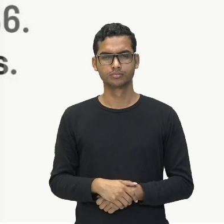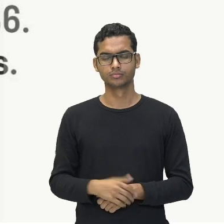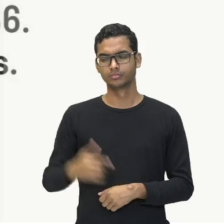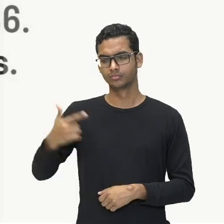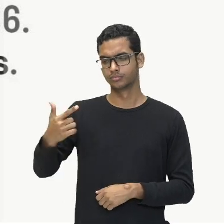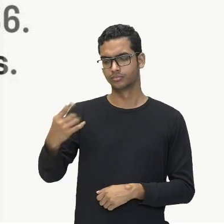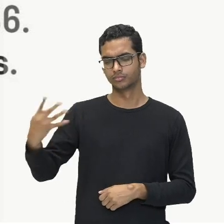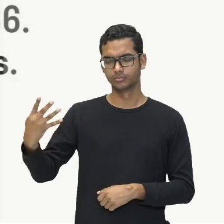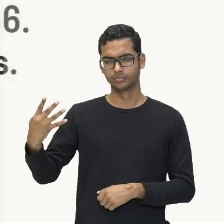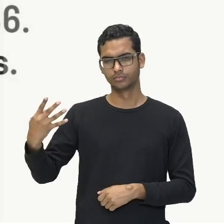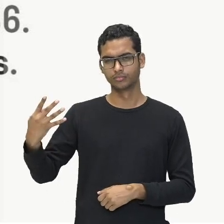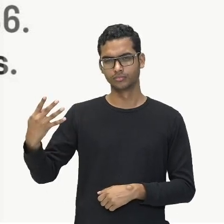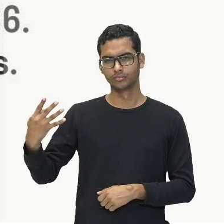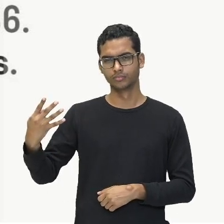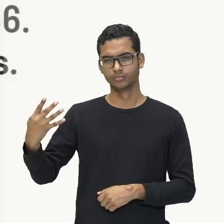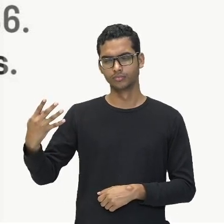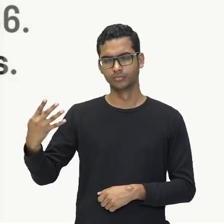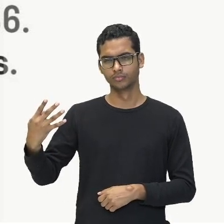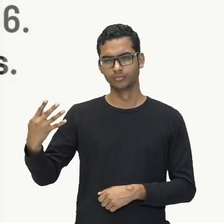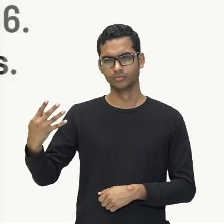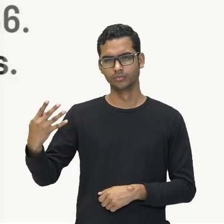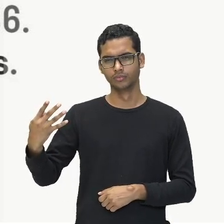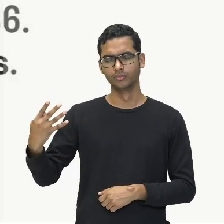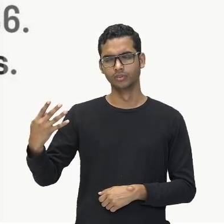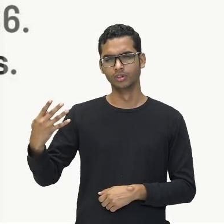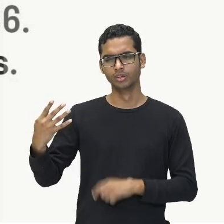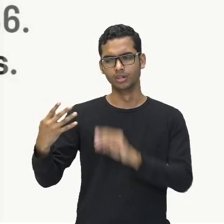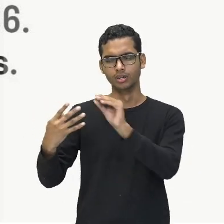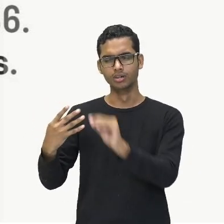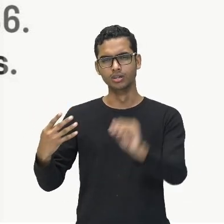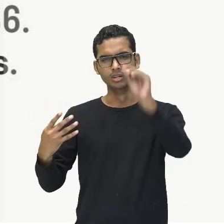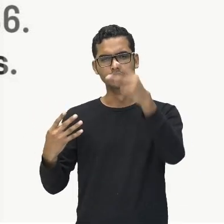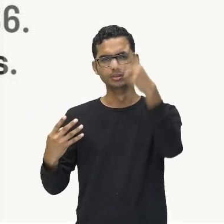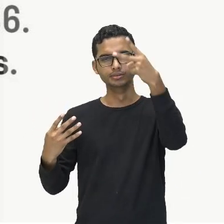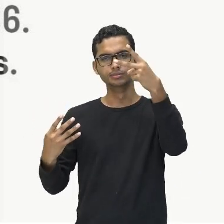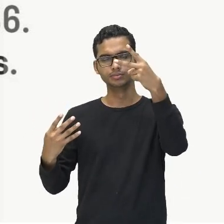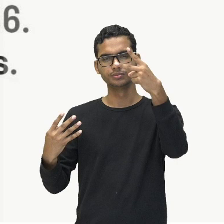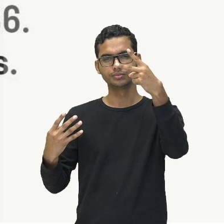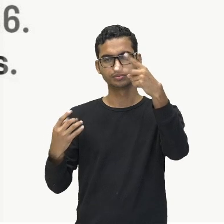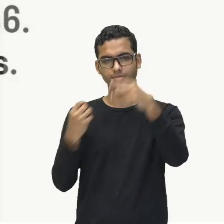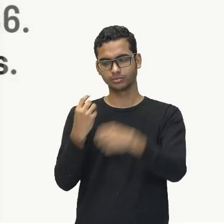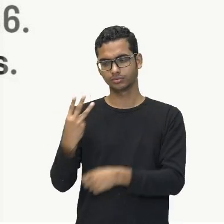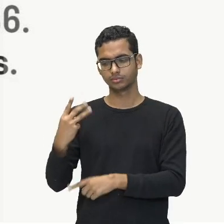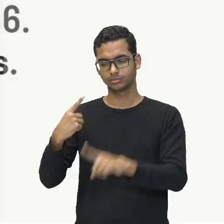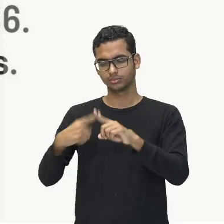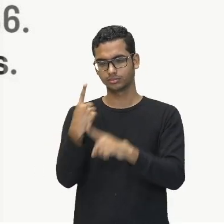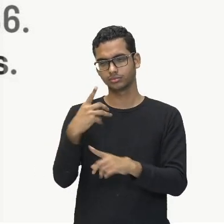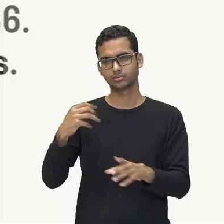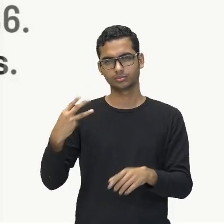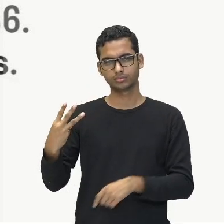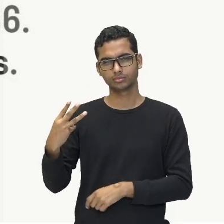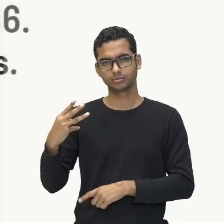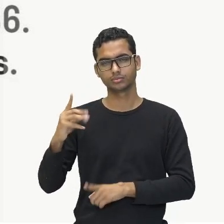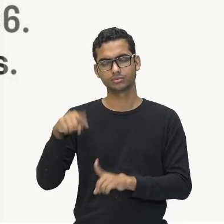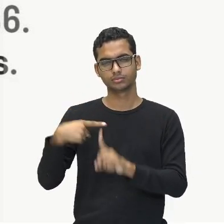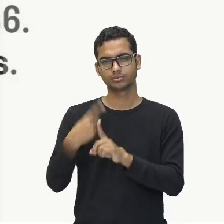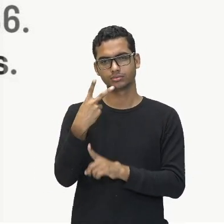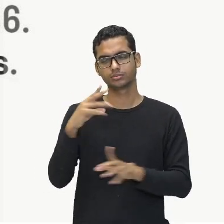24, vai 2. 3 vezes 1, 3, com 2, 5.